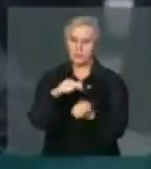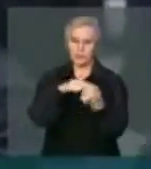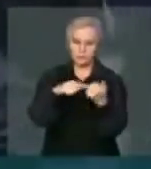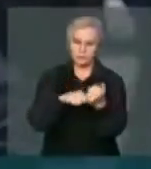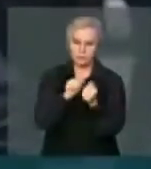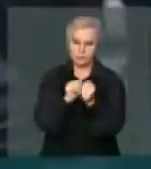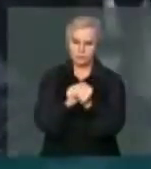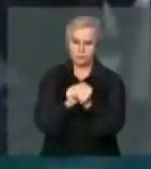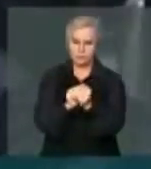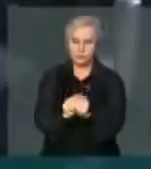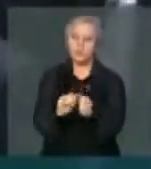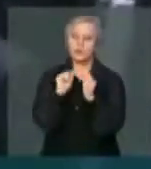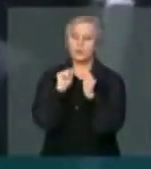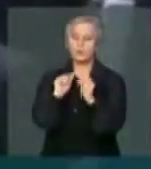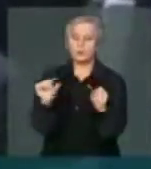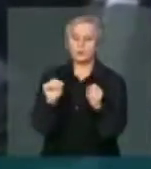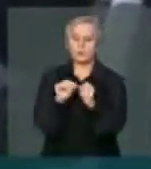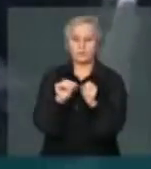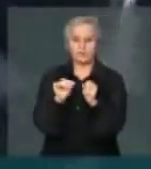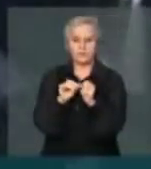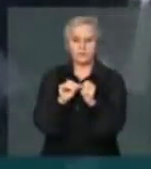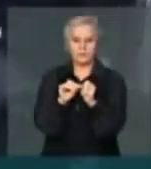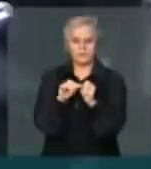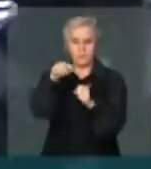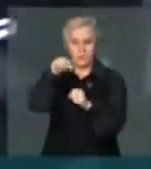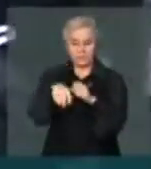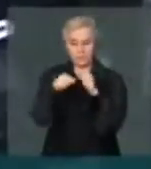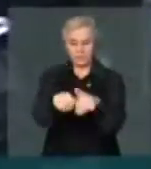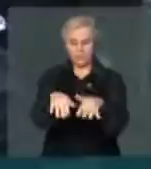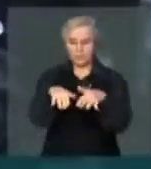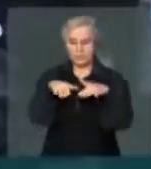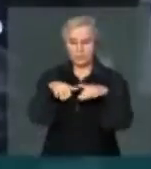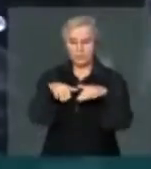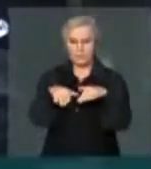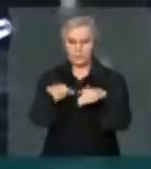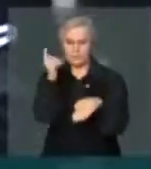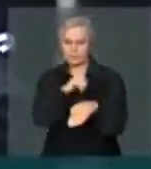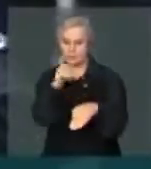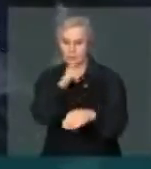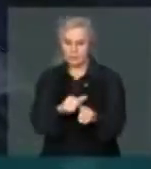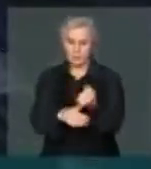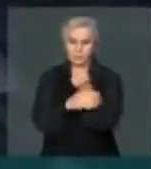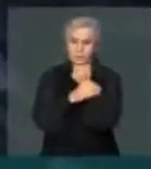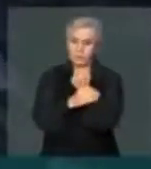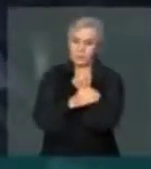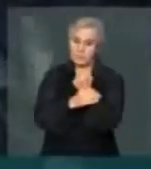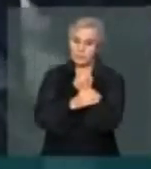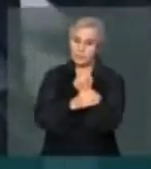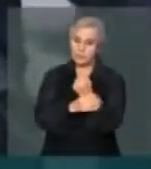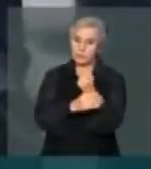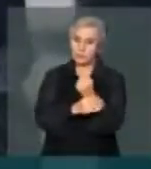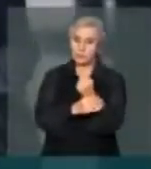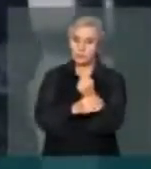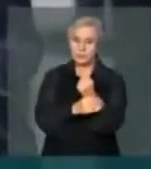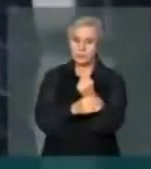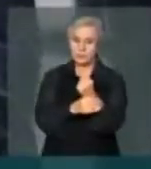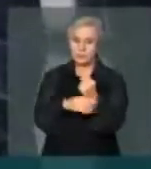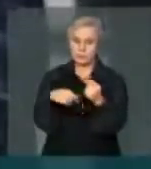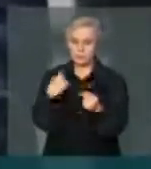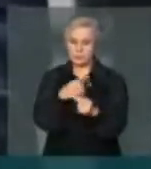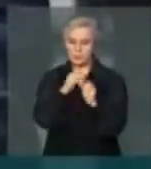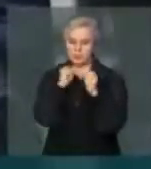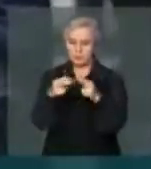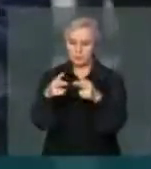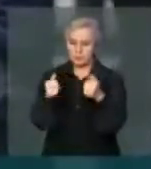Costa, possa ser feito imediatamente em plenário para garantir, em caso de negativa, um recurso